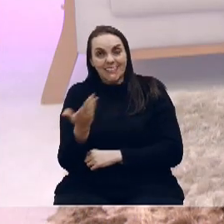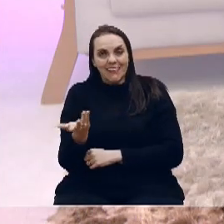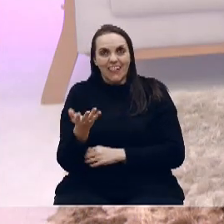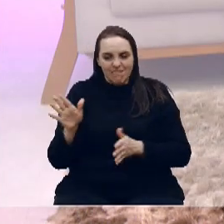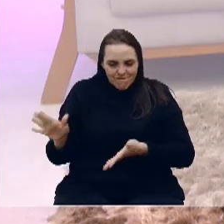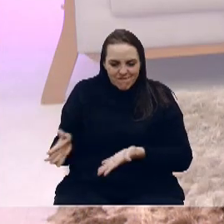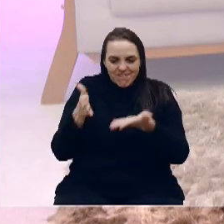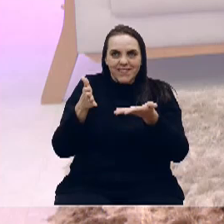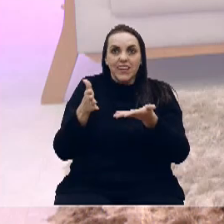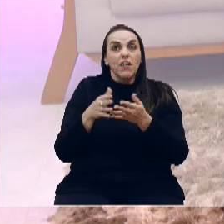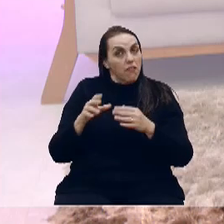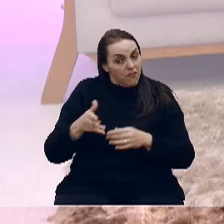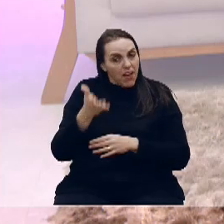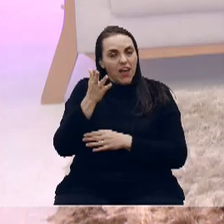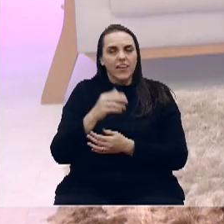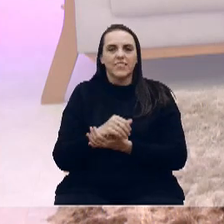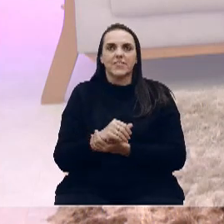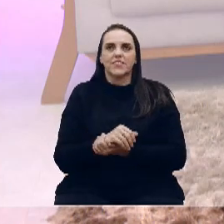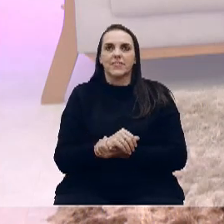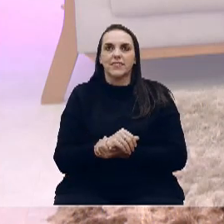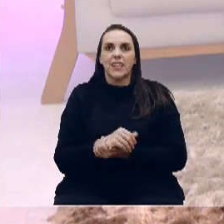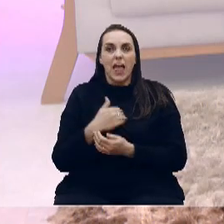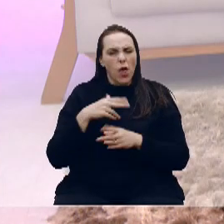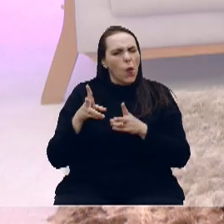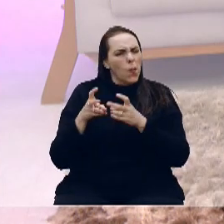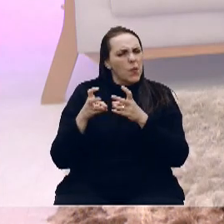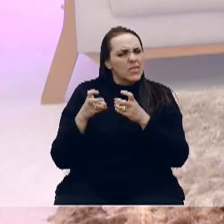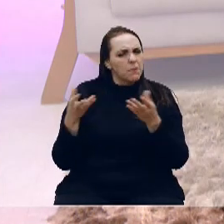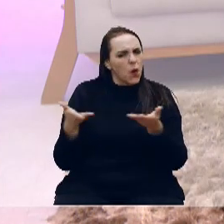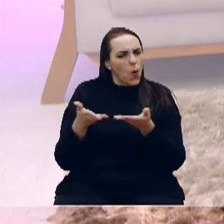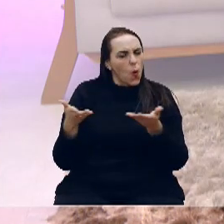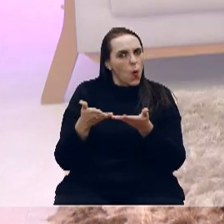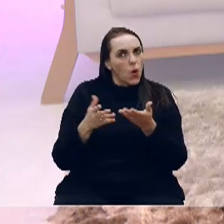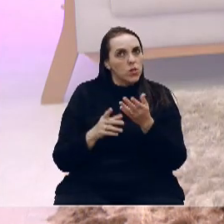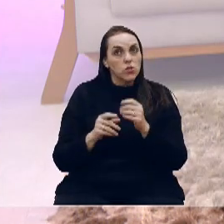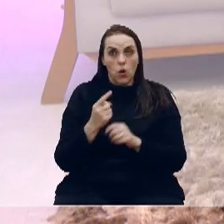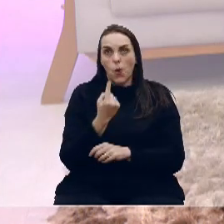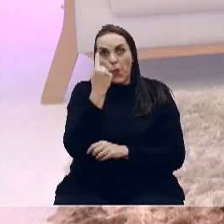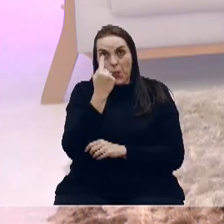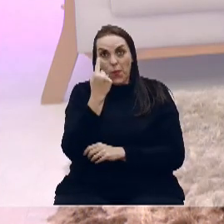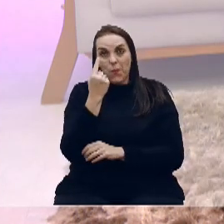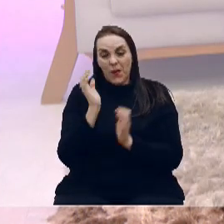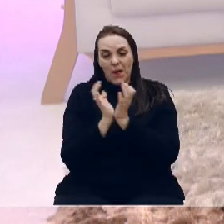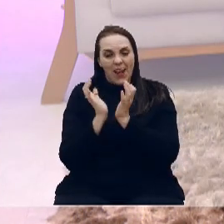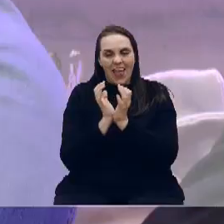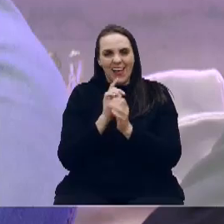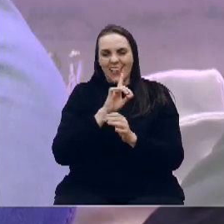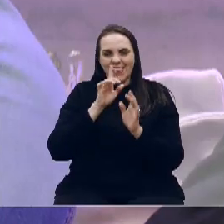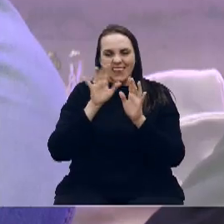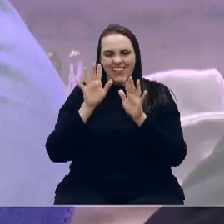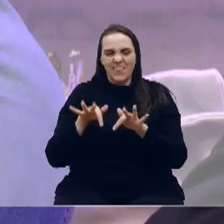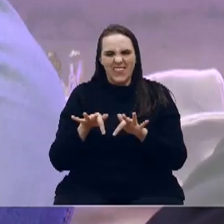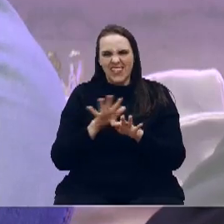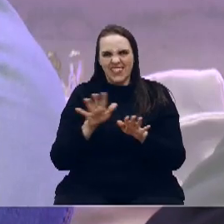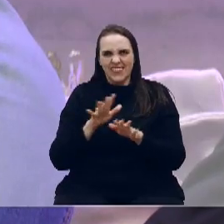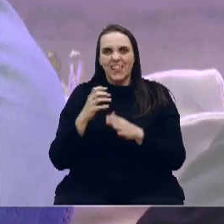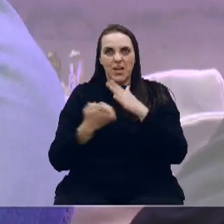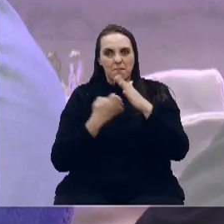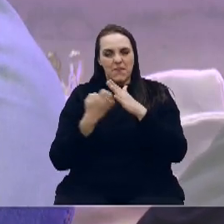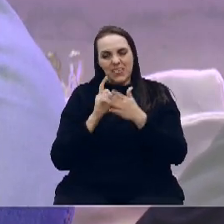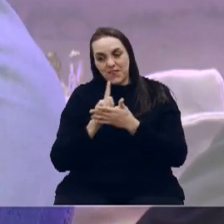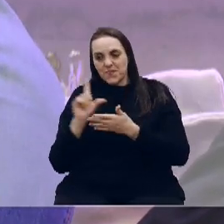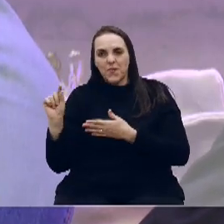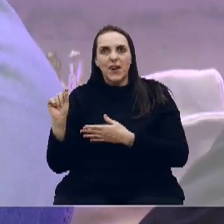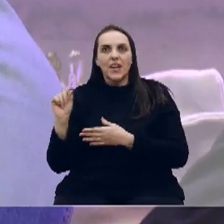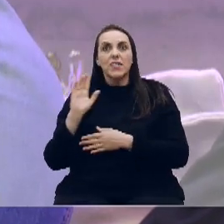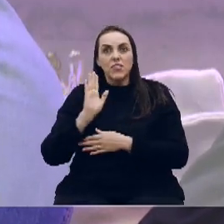eu incentivei ali, e que hoje tem uma que às vezes ela nem tá mais na empresa, sabe? Porque eu falo com ela e toda vez ela me agradece, sabe?